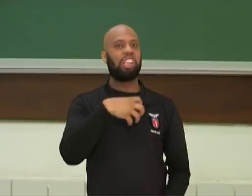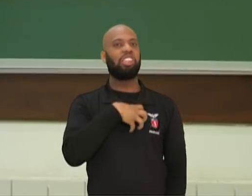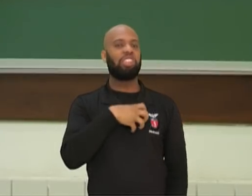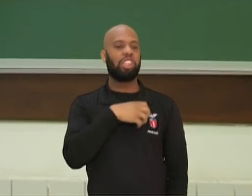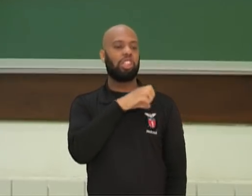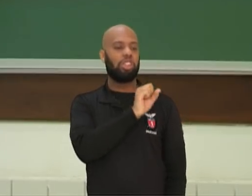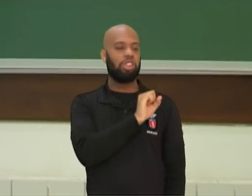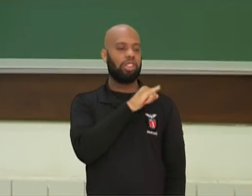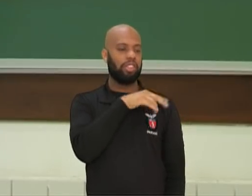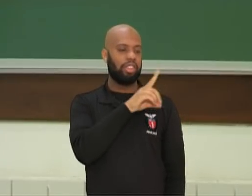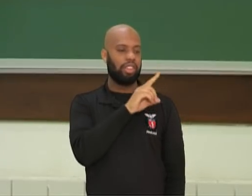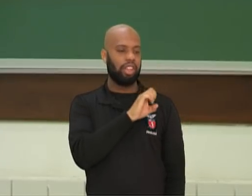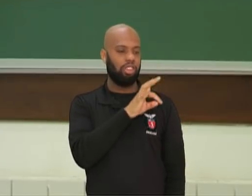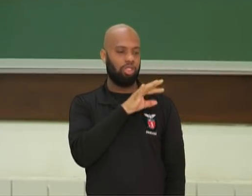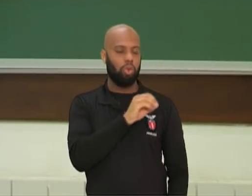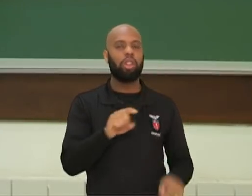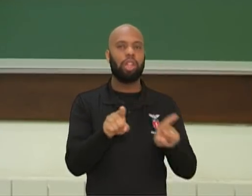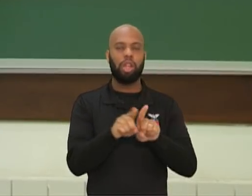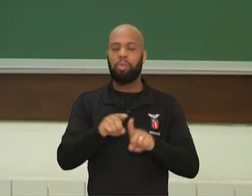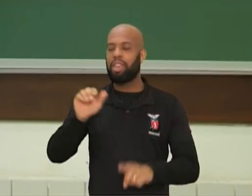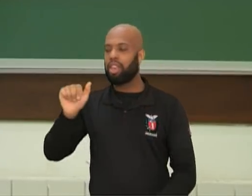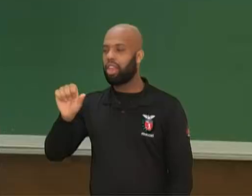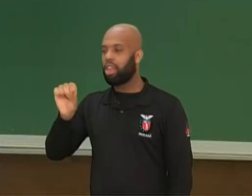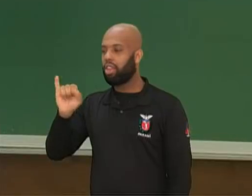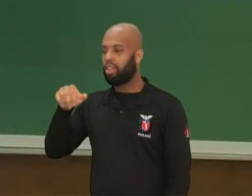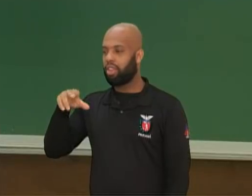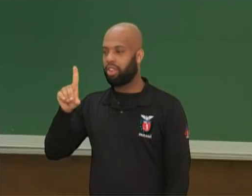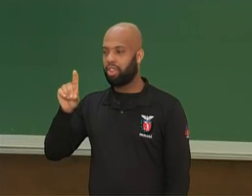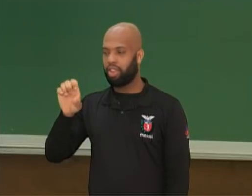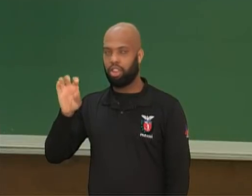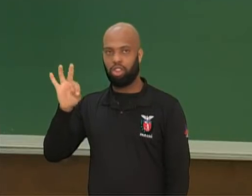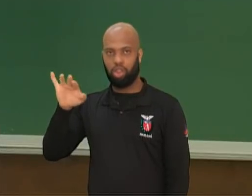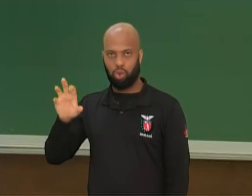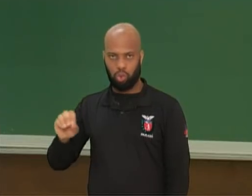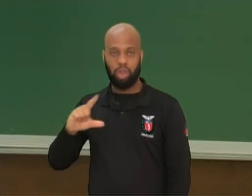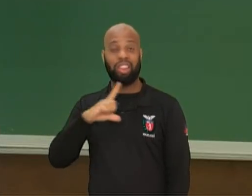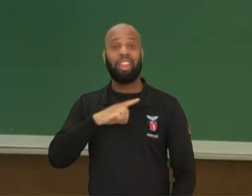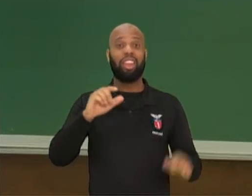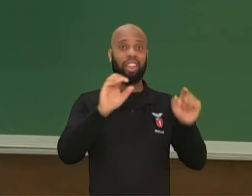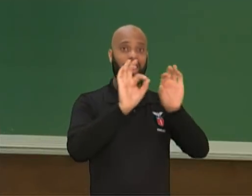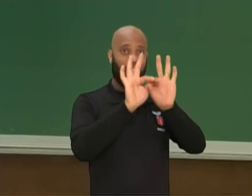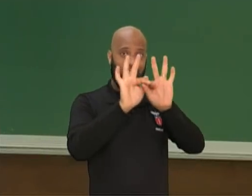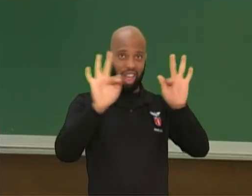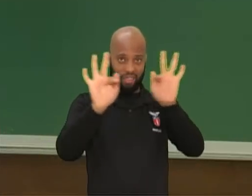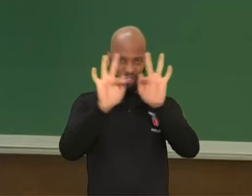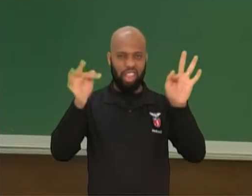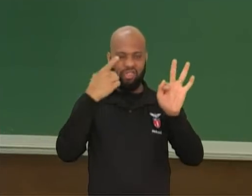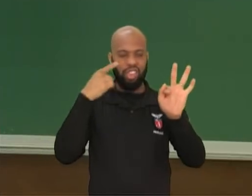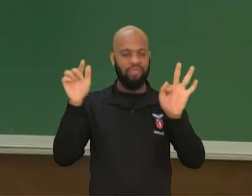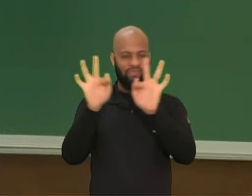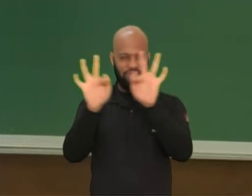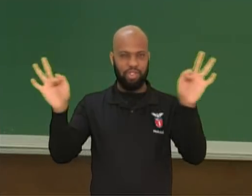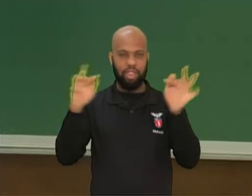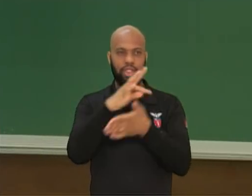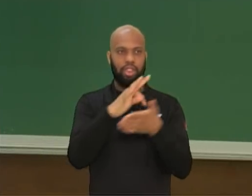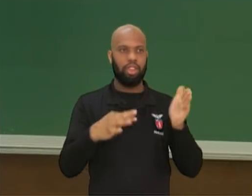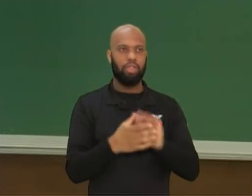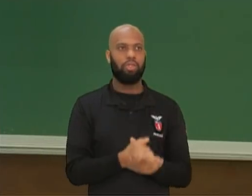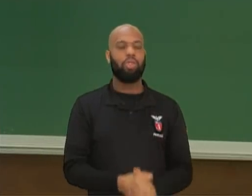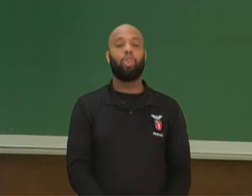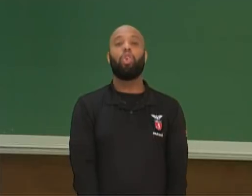a sindética, tudo bem? Ali nós temos ali essa frase, vamos pegar essa frase que é lá do texto.